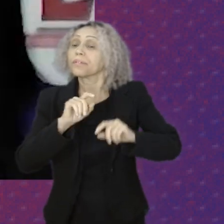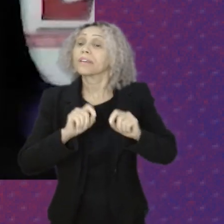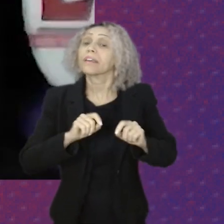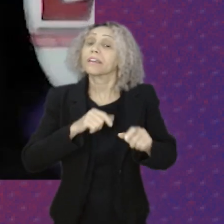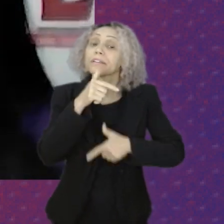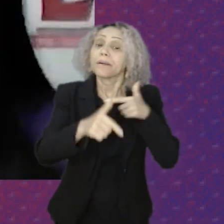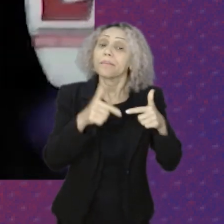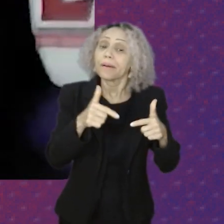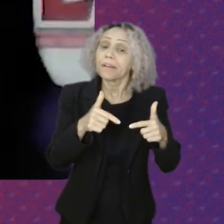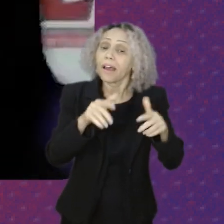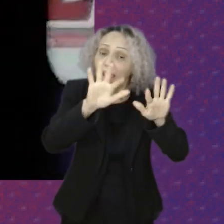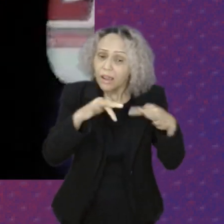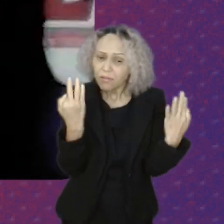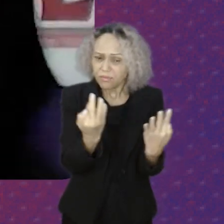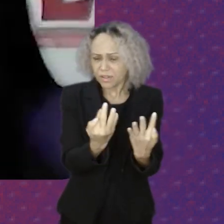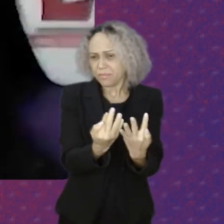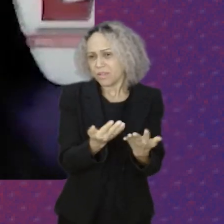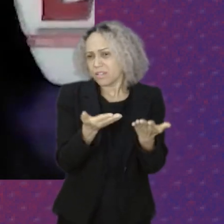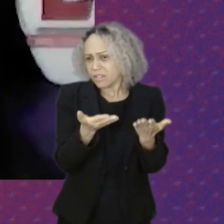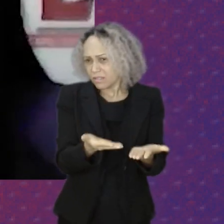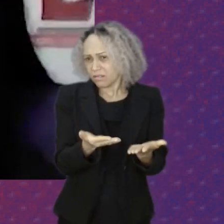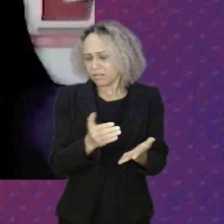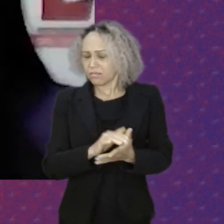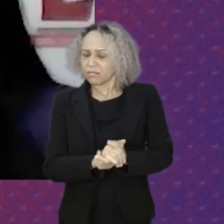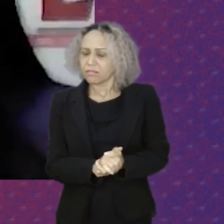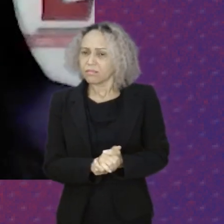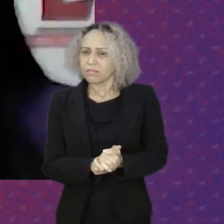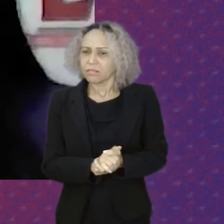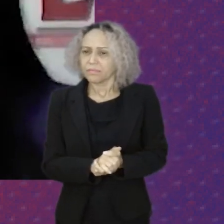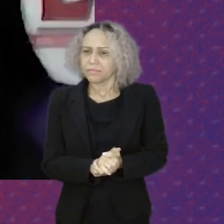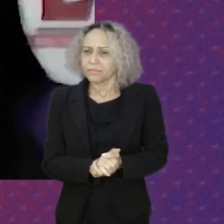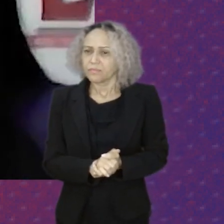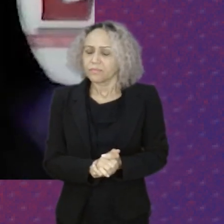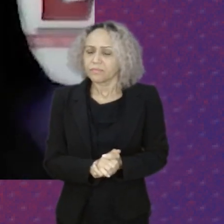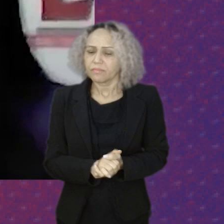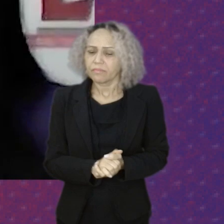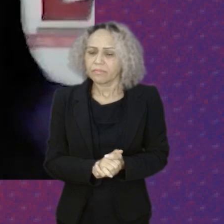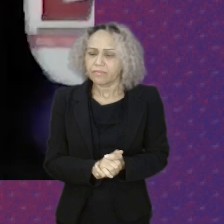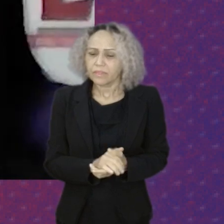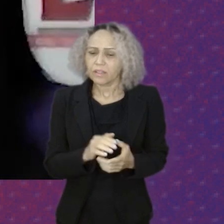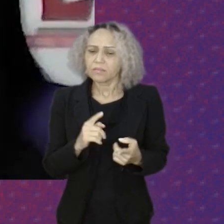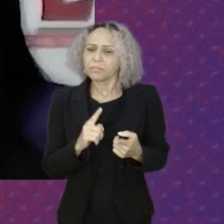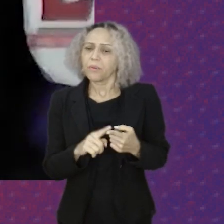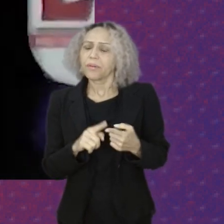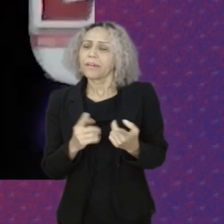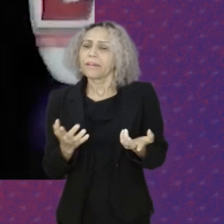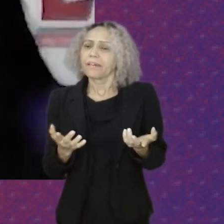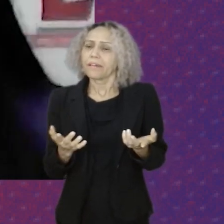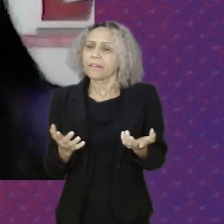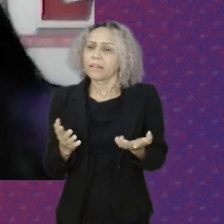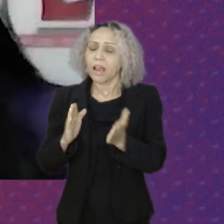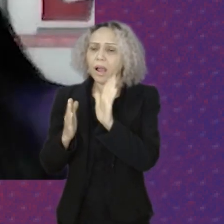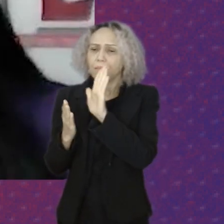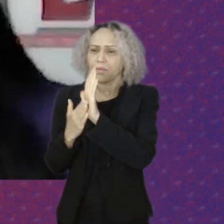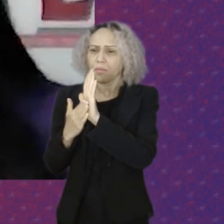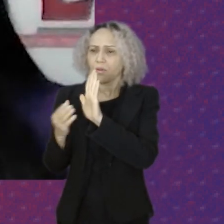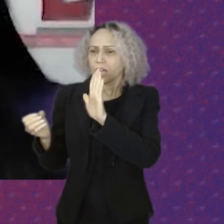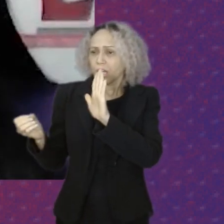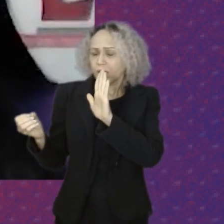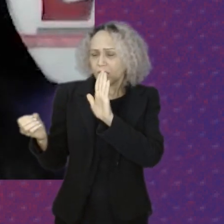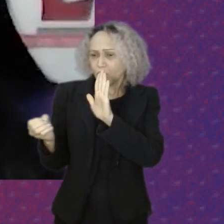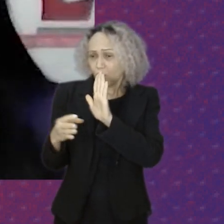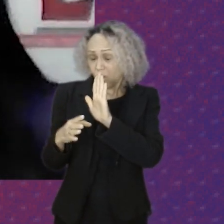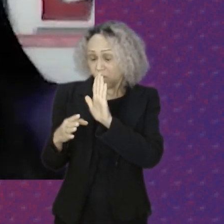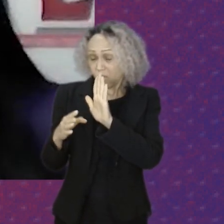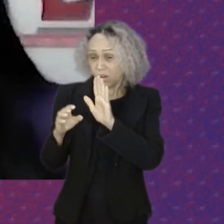família, e não cabe porque ela desconhece a identidade